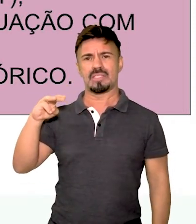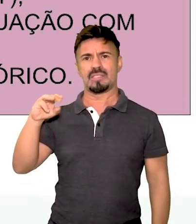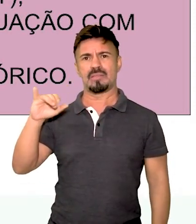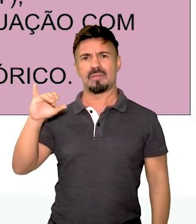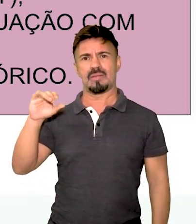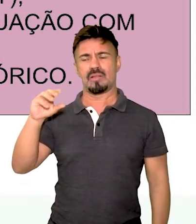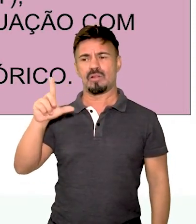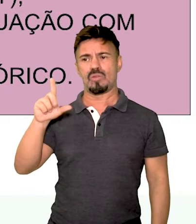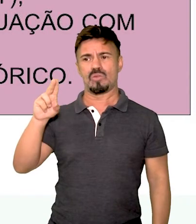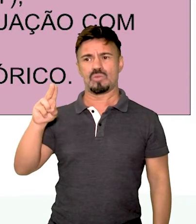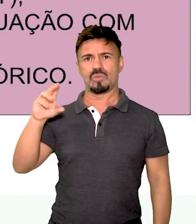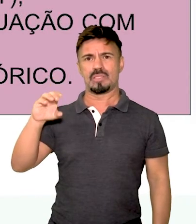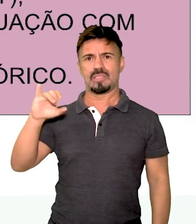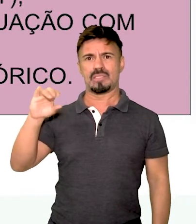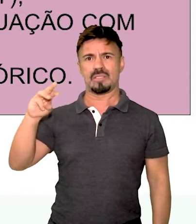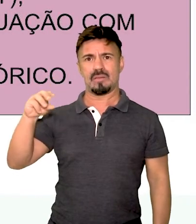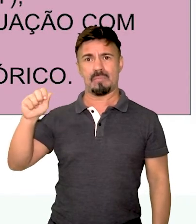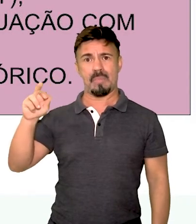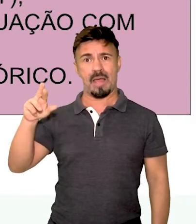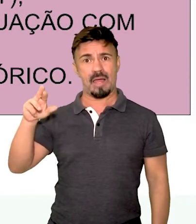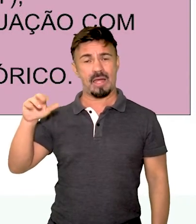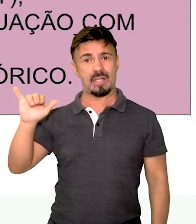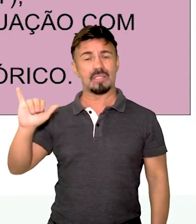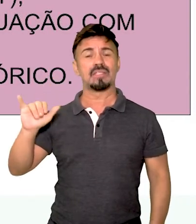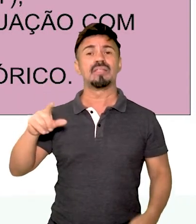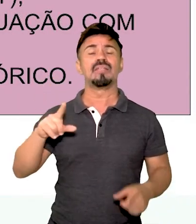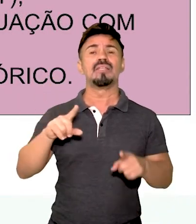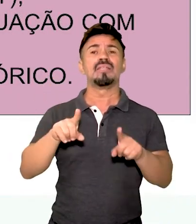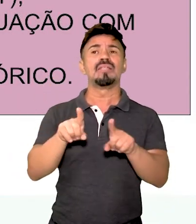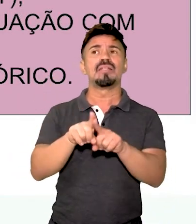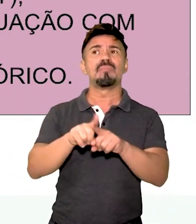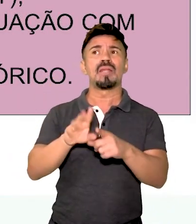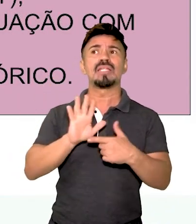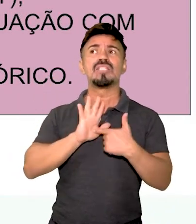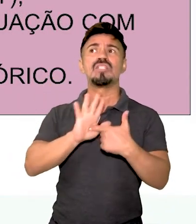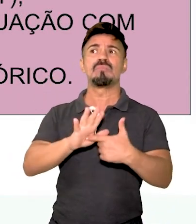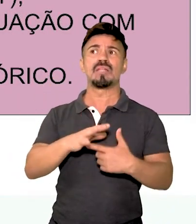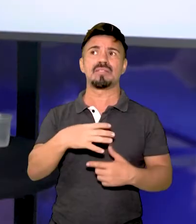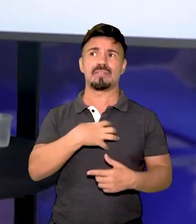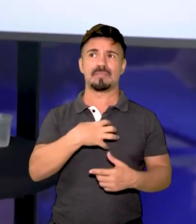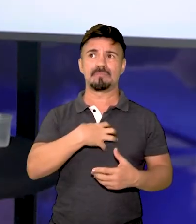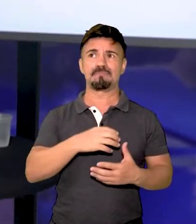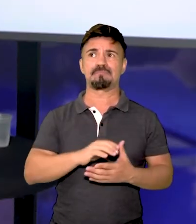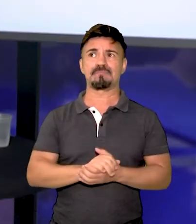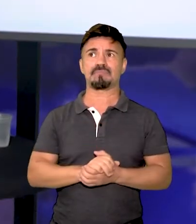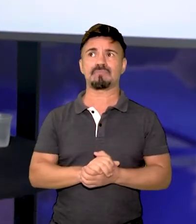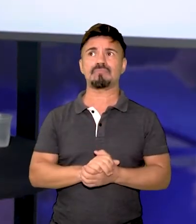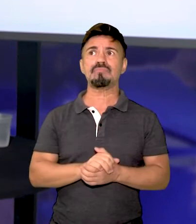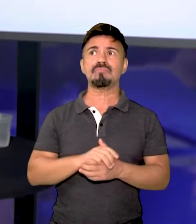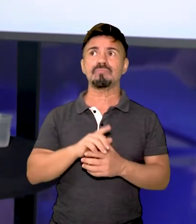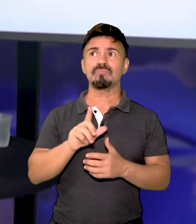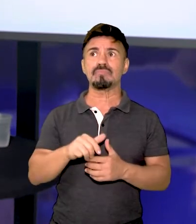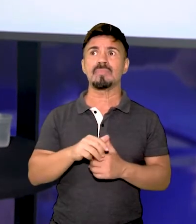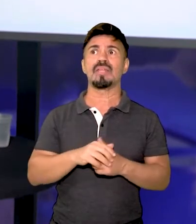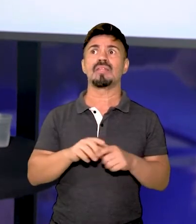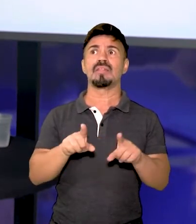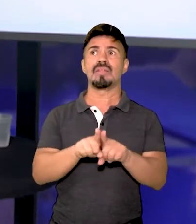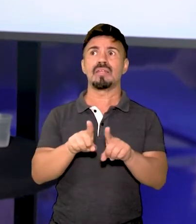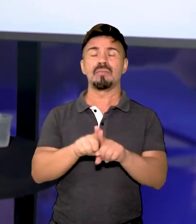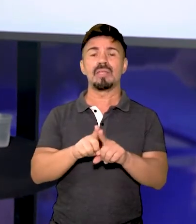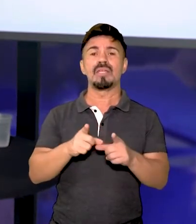mais aguçada, né? Ela colocou várias para expressar mesmo o que ela estava sentindo. Então, isso são o paralelo aí